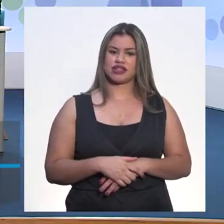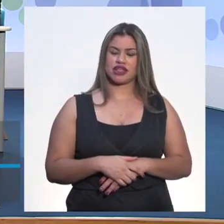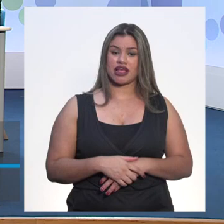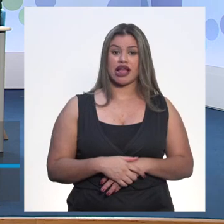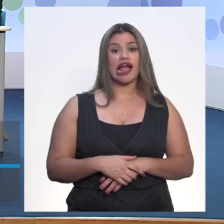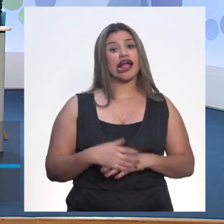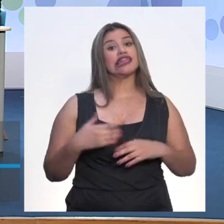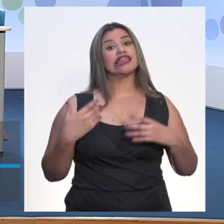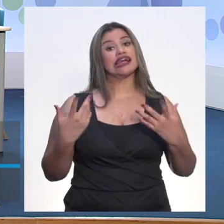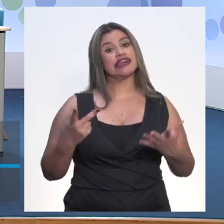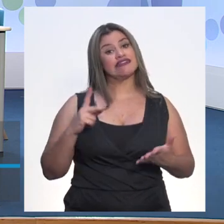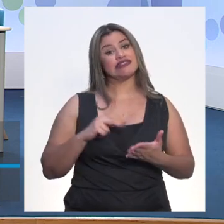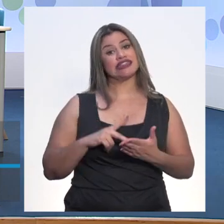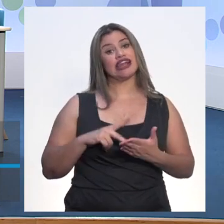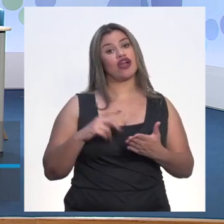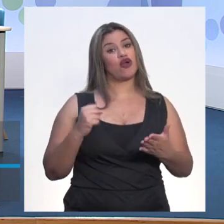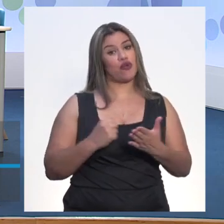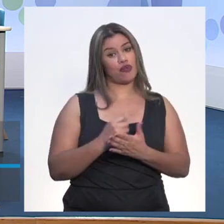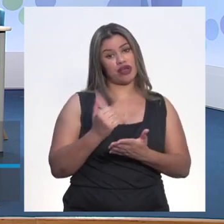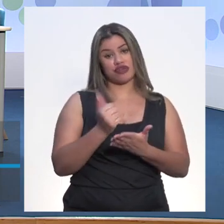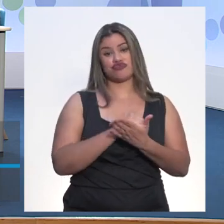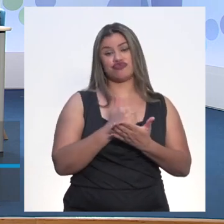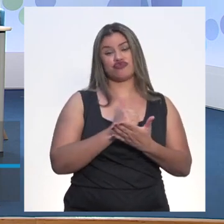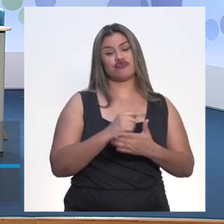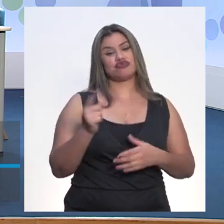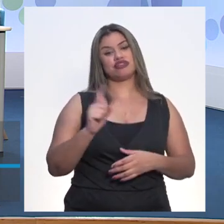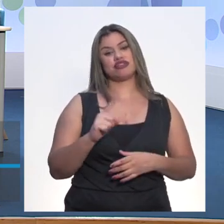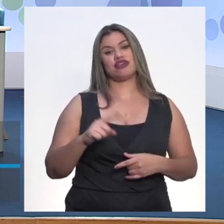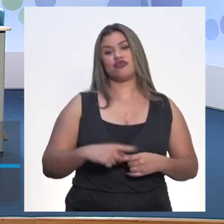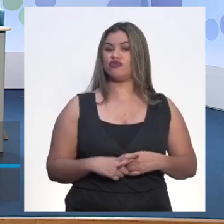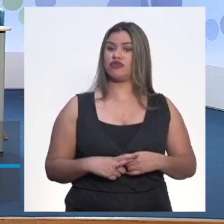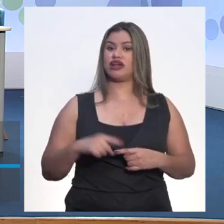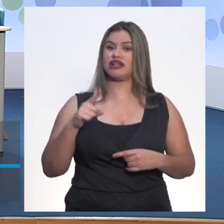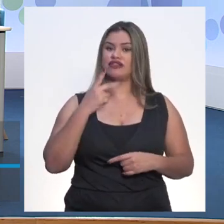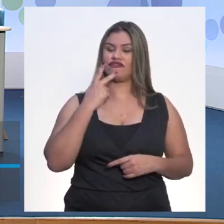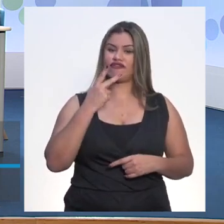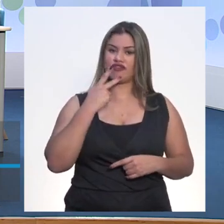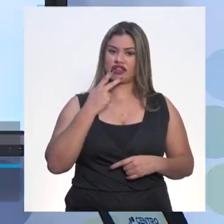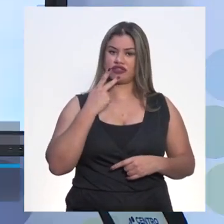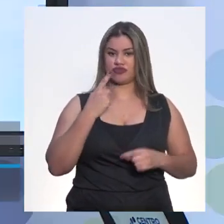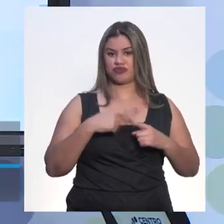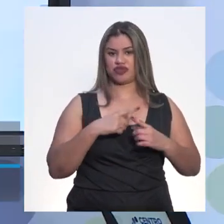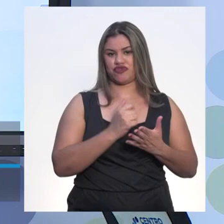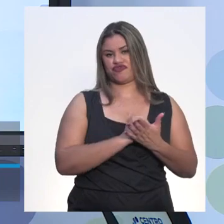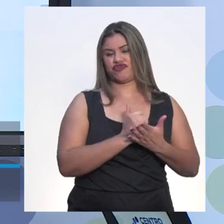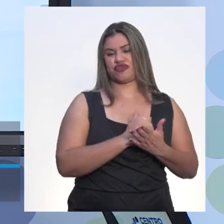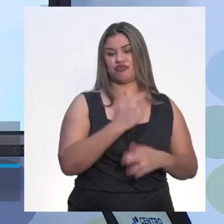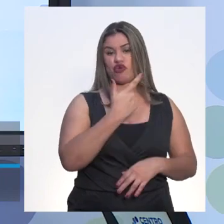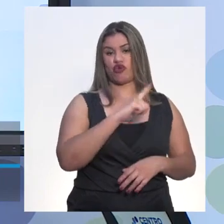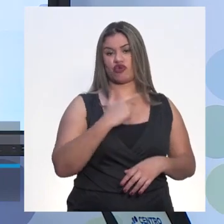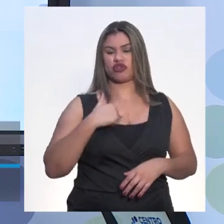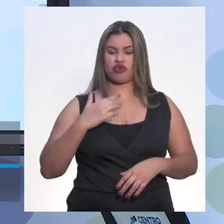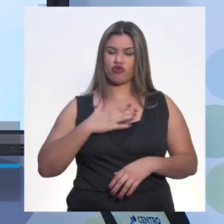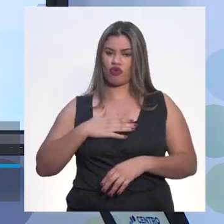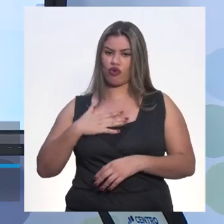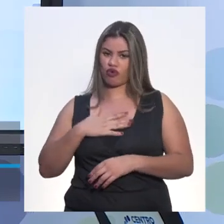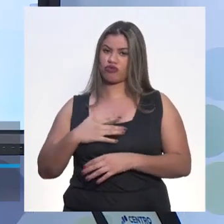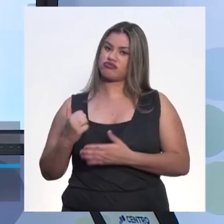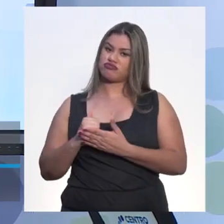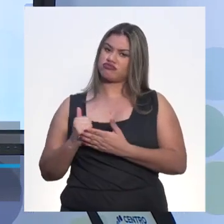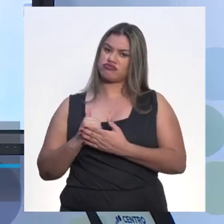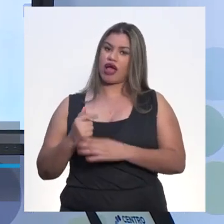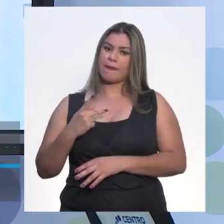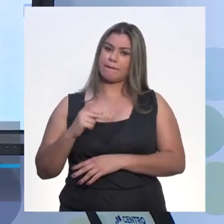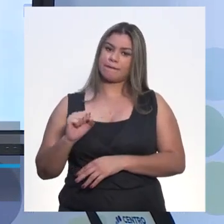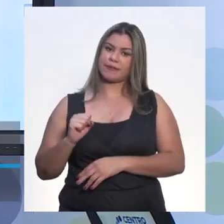ninguém vai estragar a vida comprando um PlayStation. Ele está falando isso porque o dele é outro, e eu gosto do PlayStation. Mas vamos pular essa parte, nós não vamos